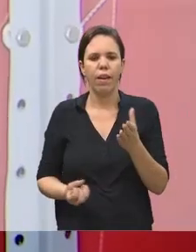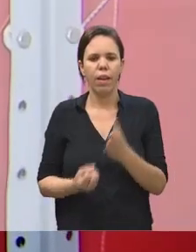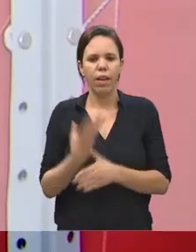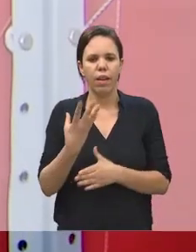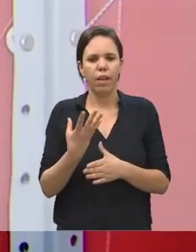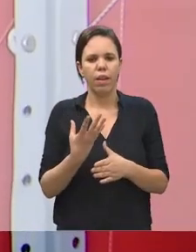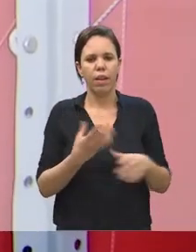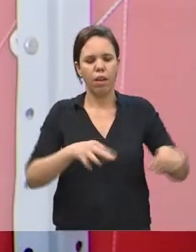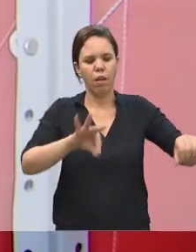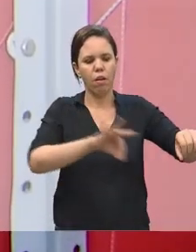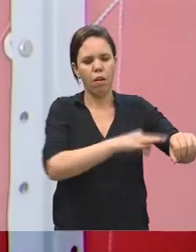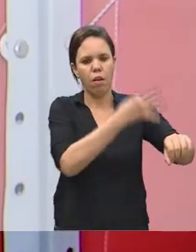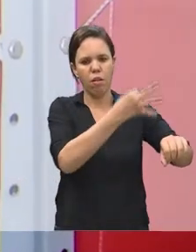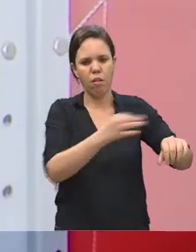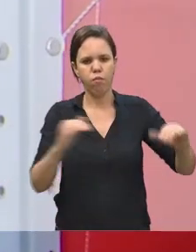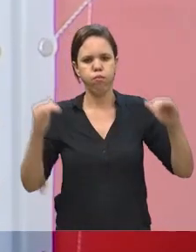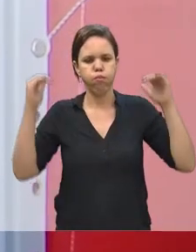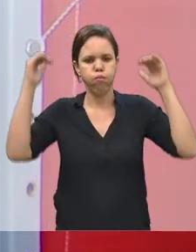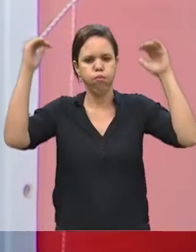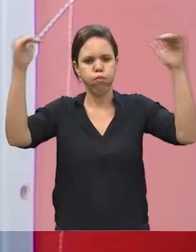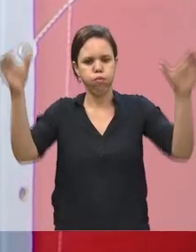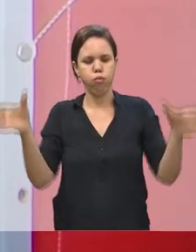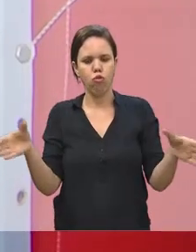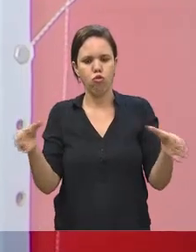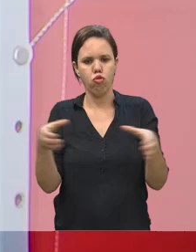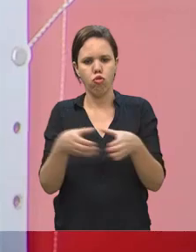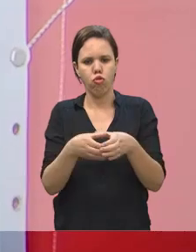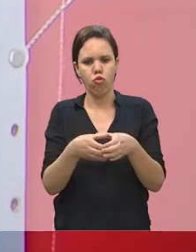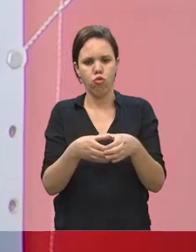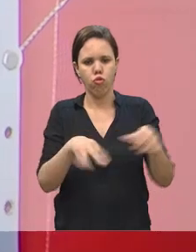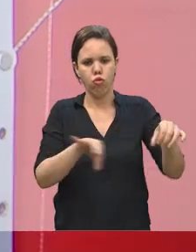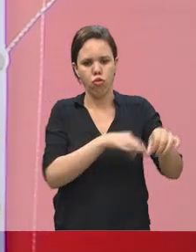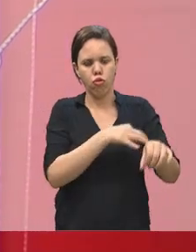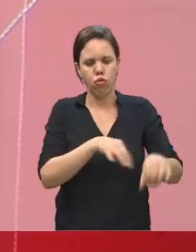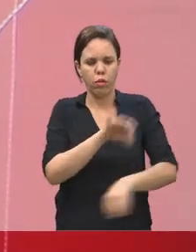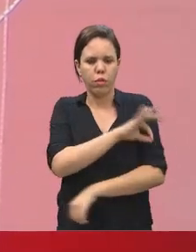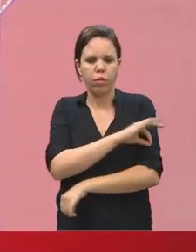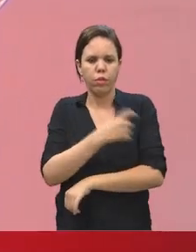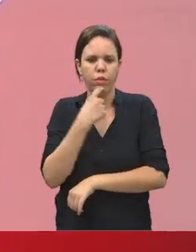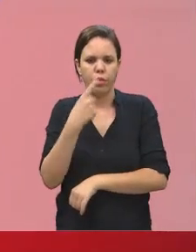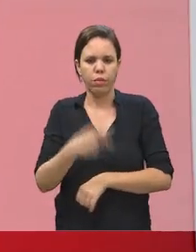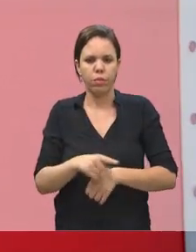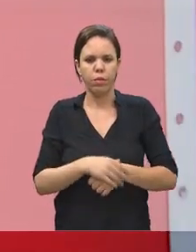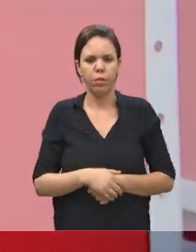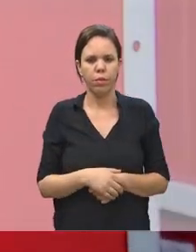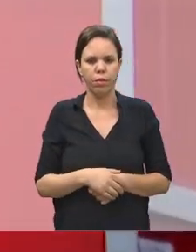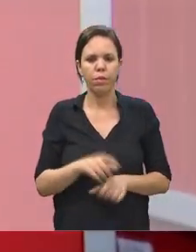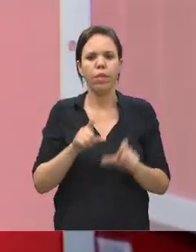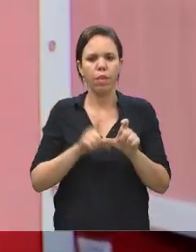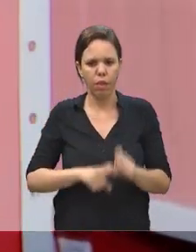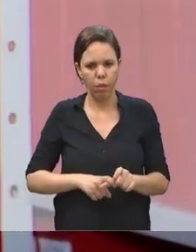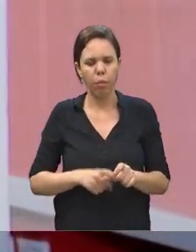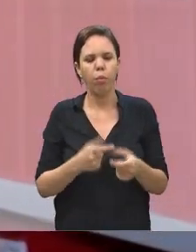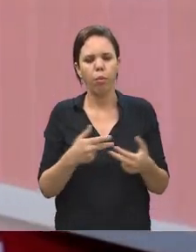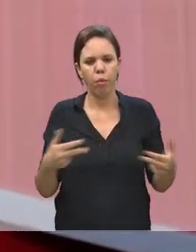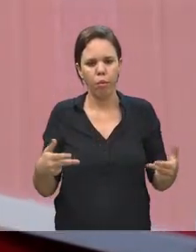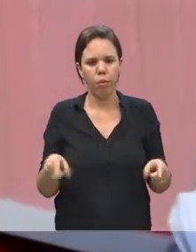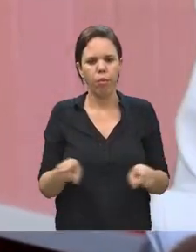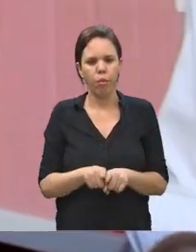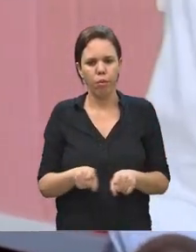para realizar um concerto de alto nível, a Orquestra Sinfônica Municipal de Campinas depende de muitos